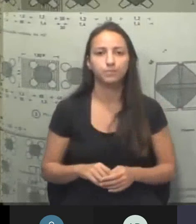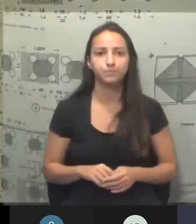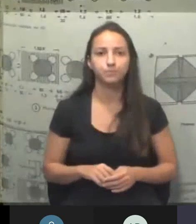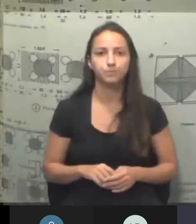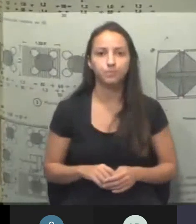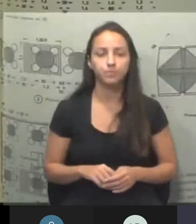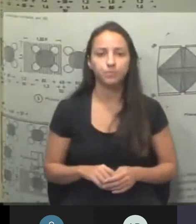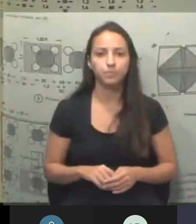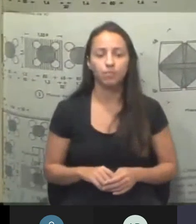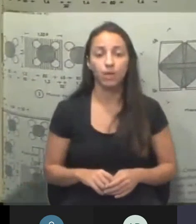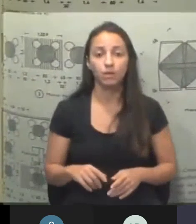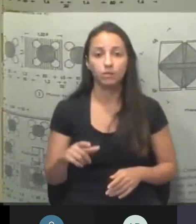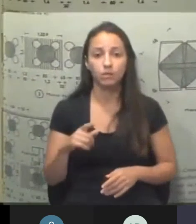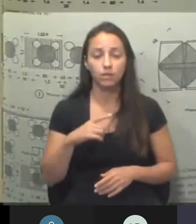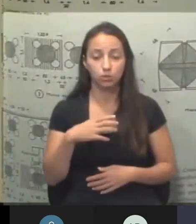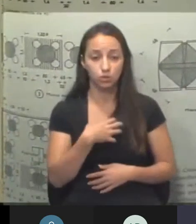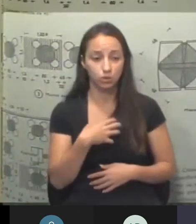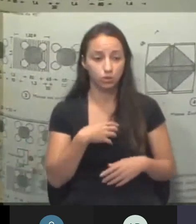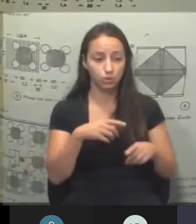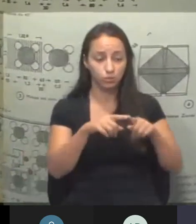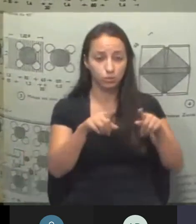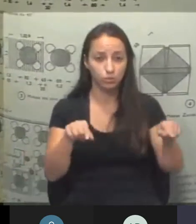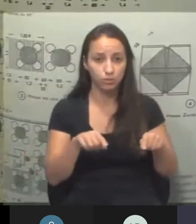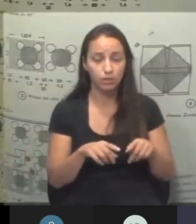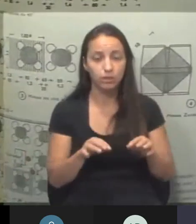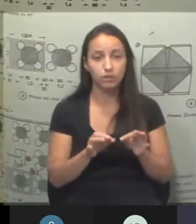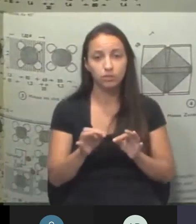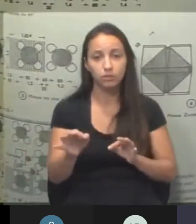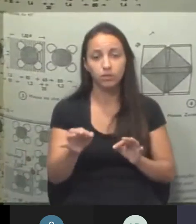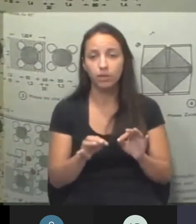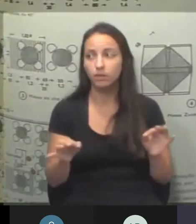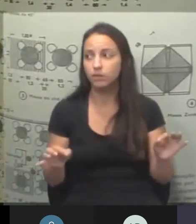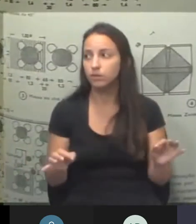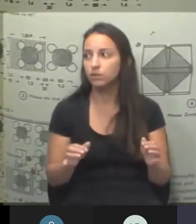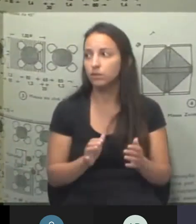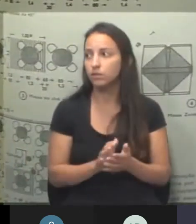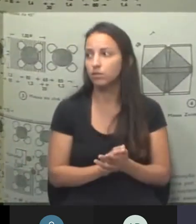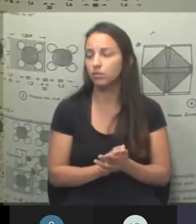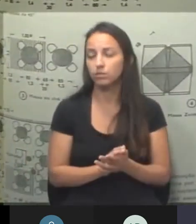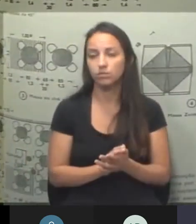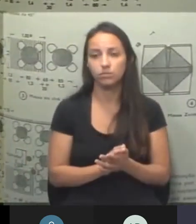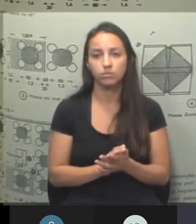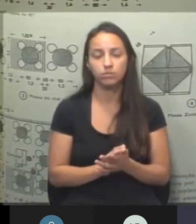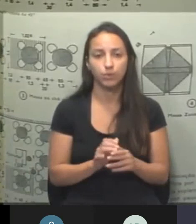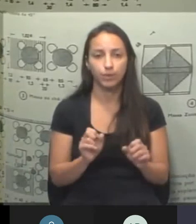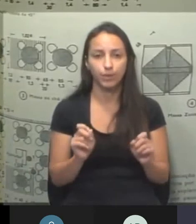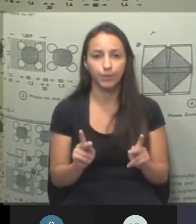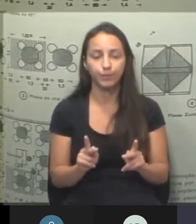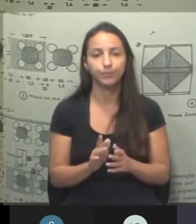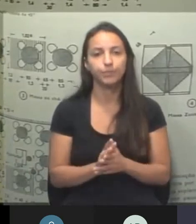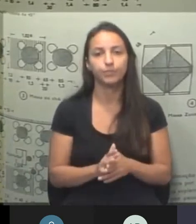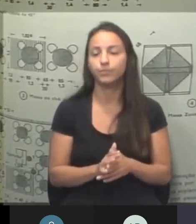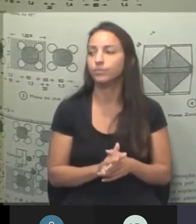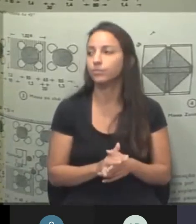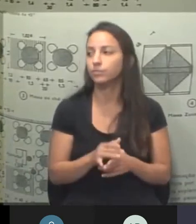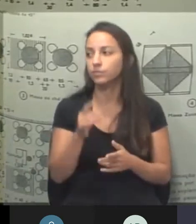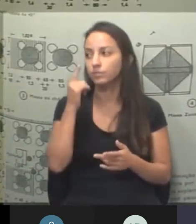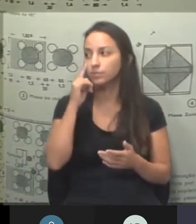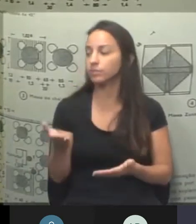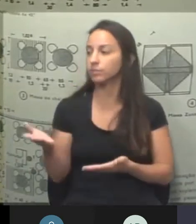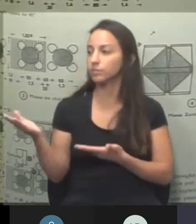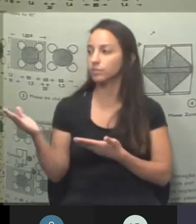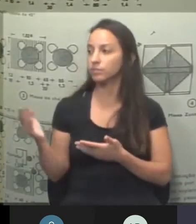referências aqui pelos tipos de mesa, dimensões, formatos, certo? Então, como